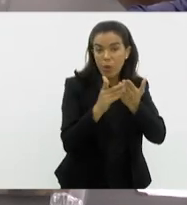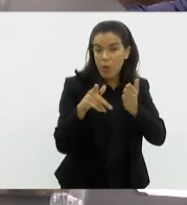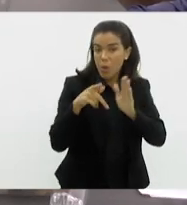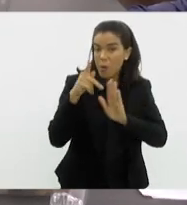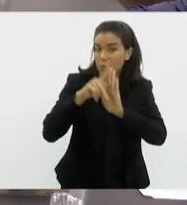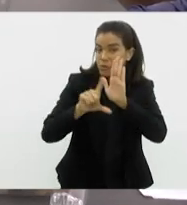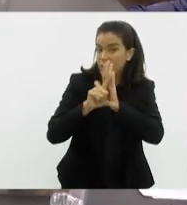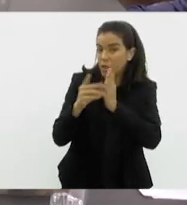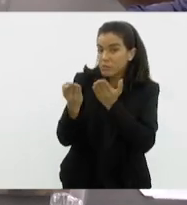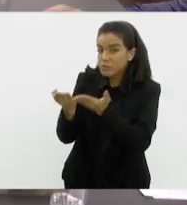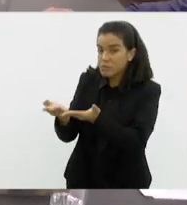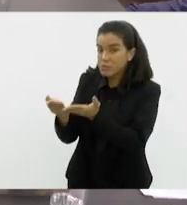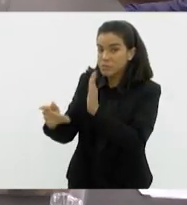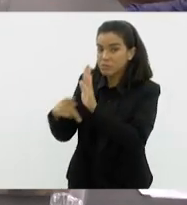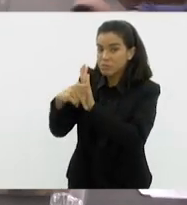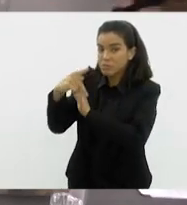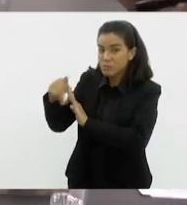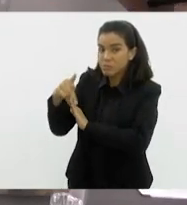Excelência.